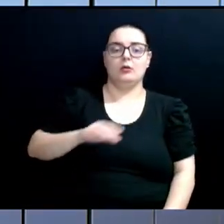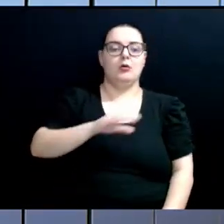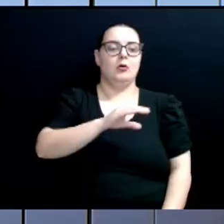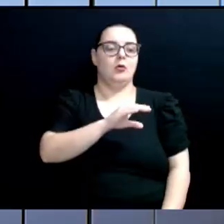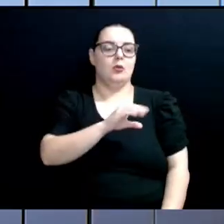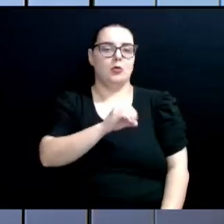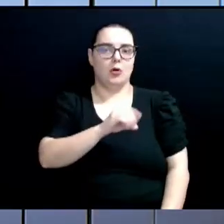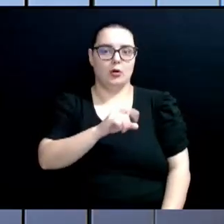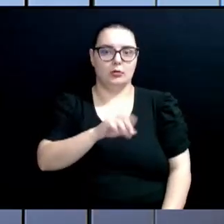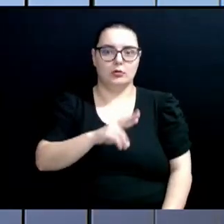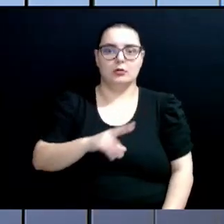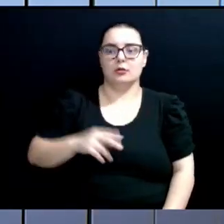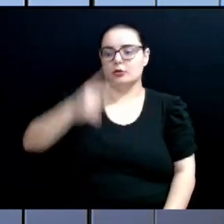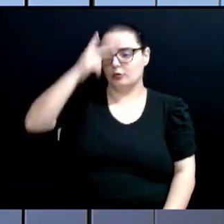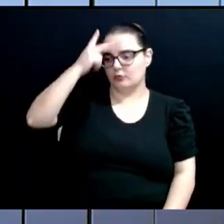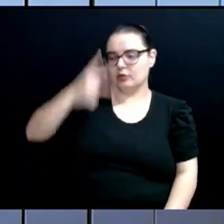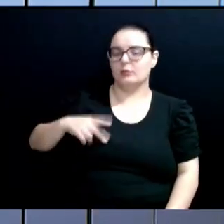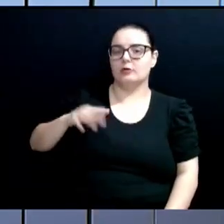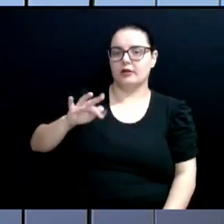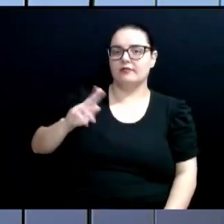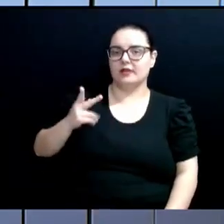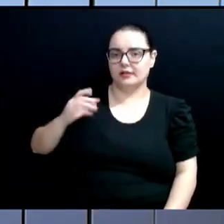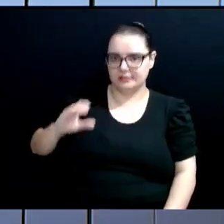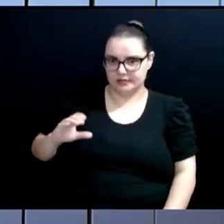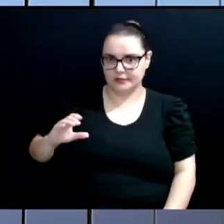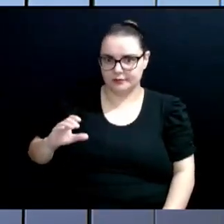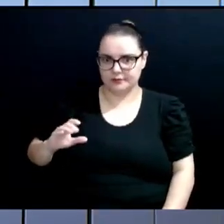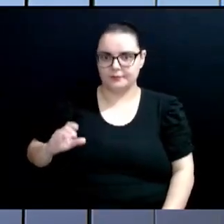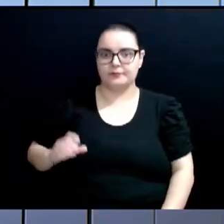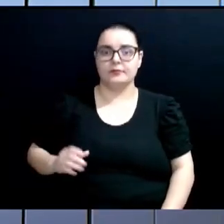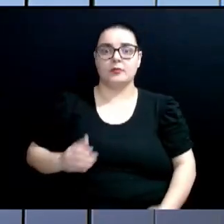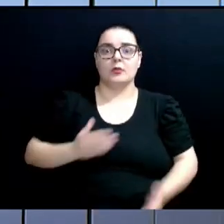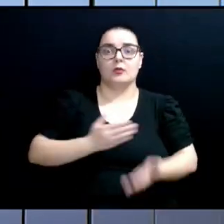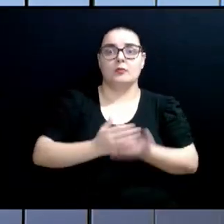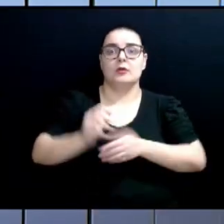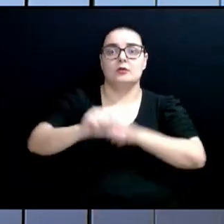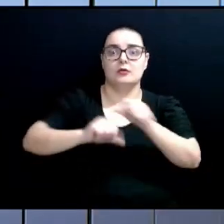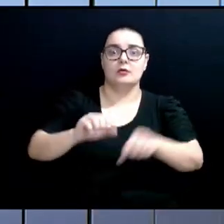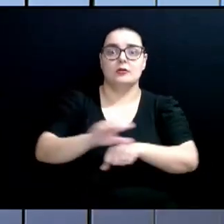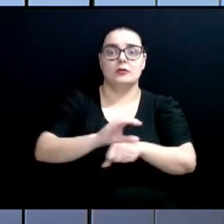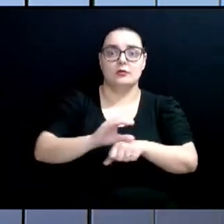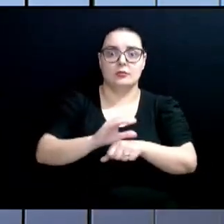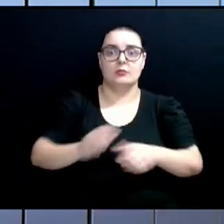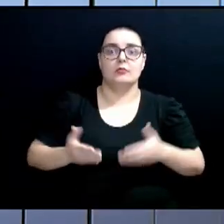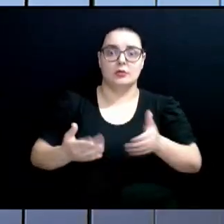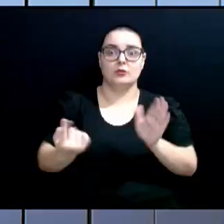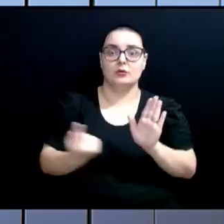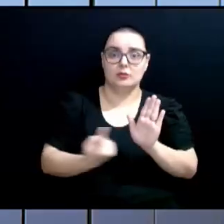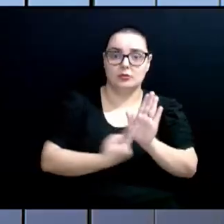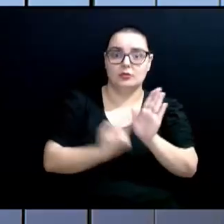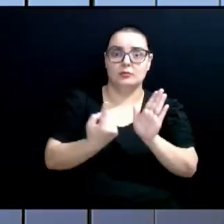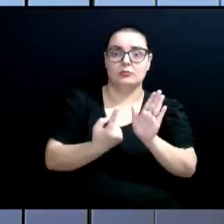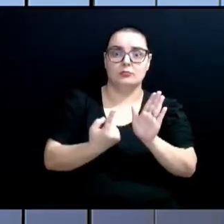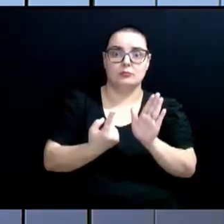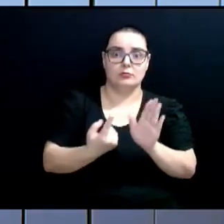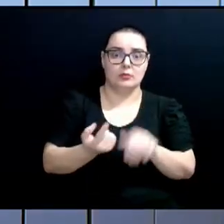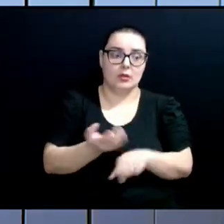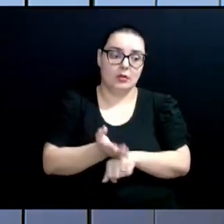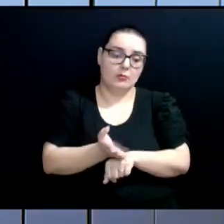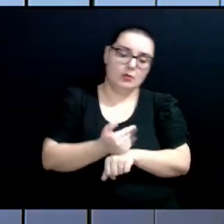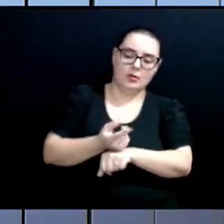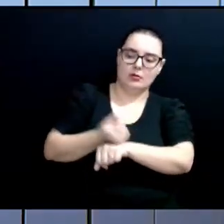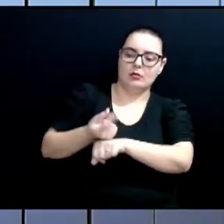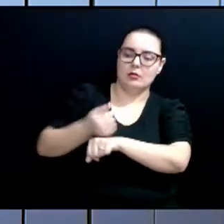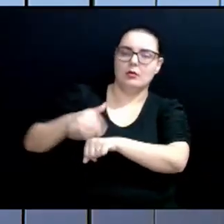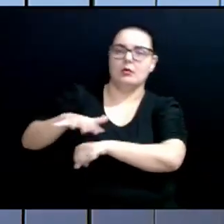Cardoso, passaram a alterar a Constituição, porque a Constituição se dá nos marcos, digamos, pré-neoliberalismo, né,